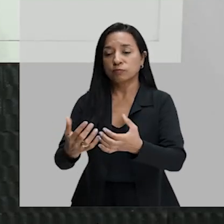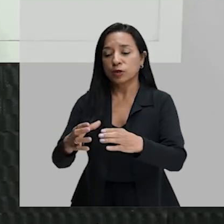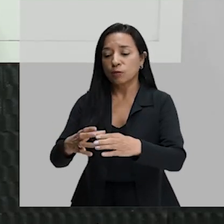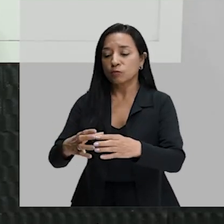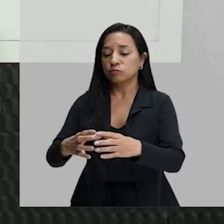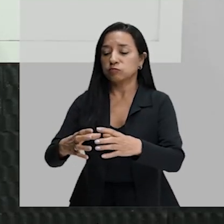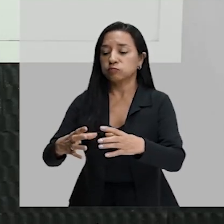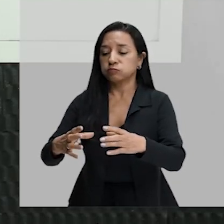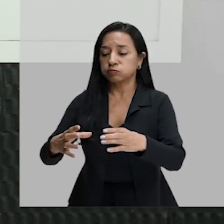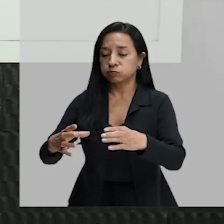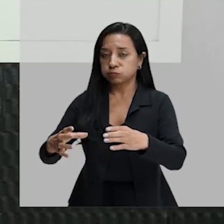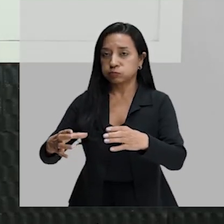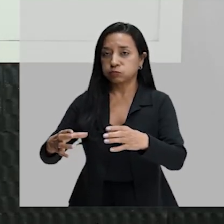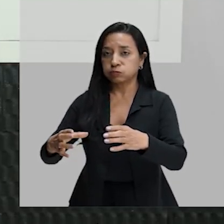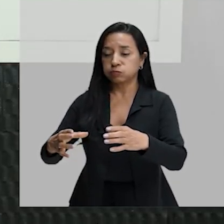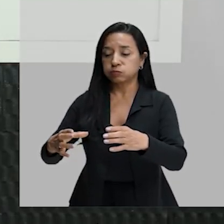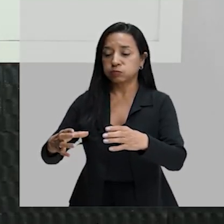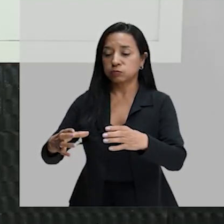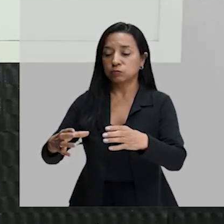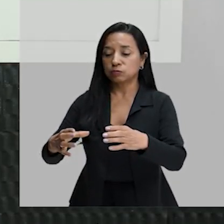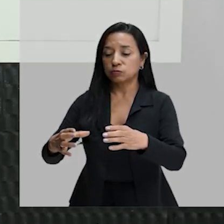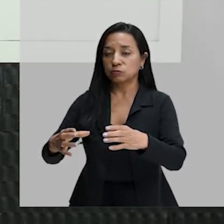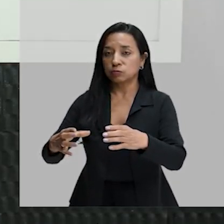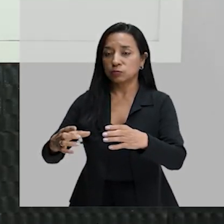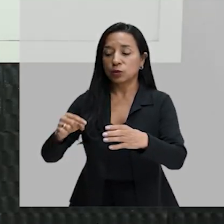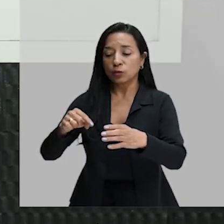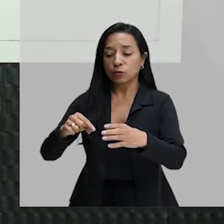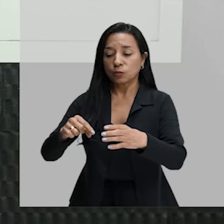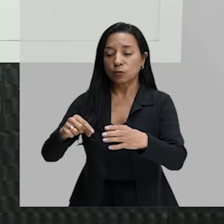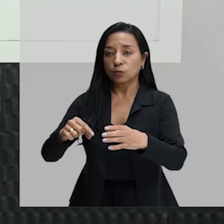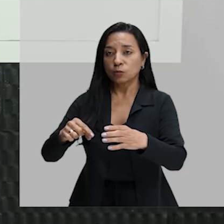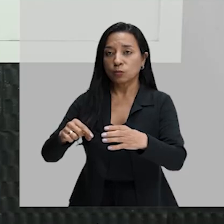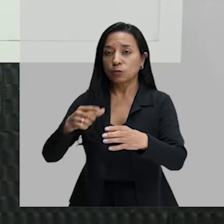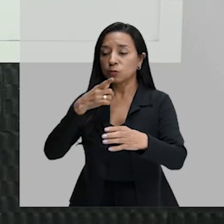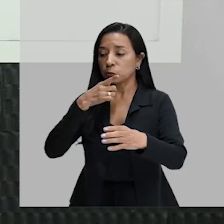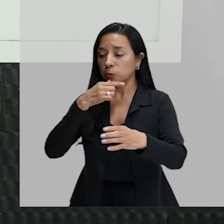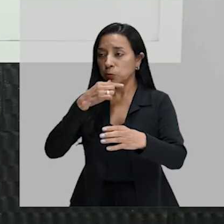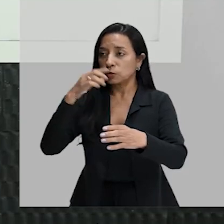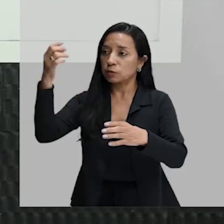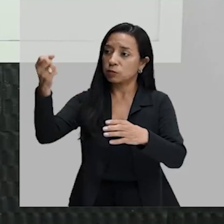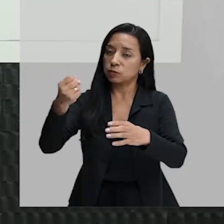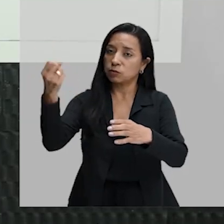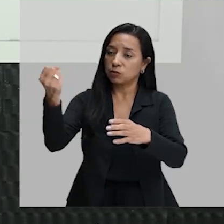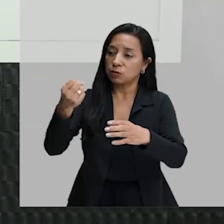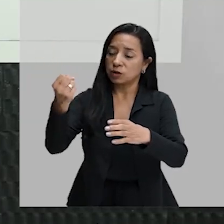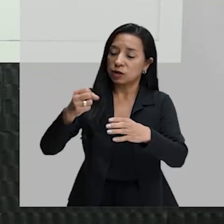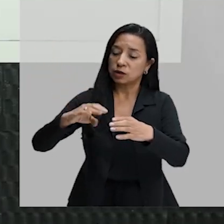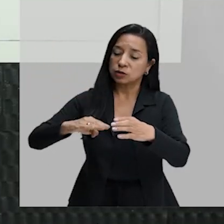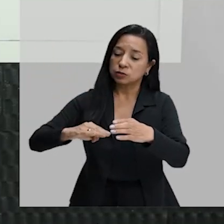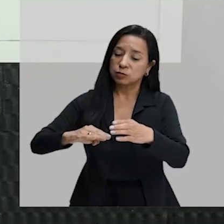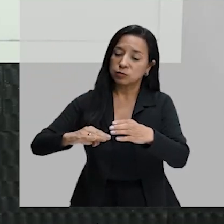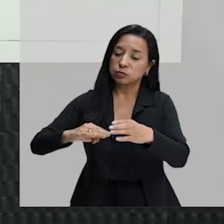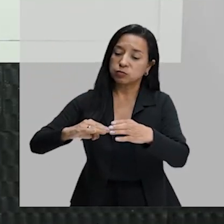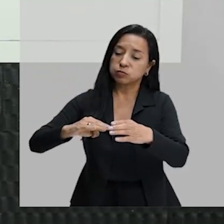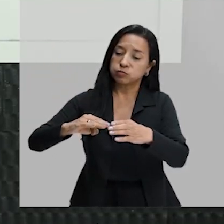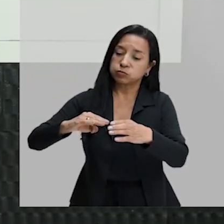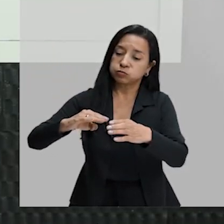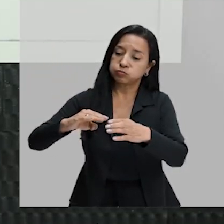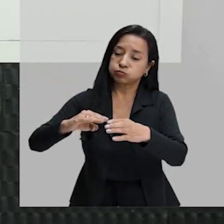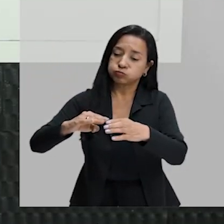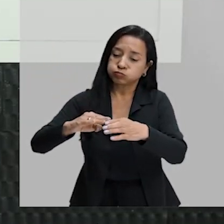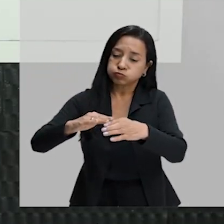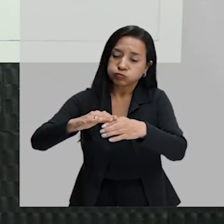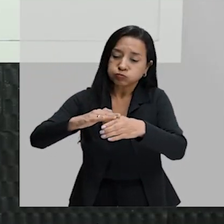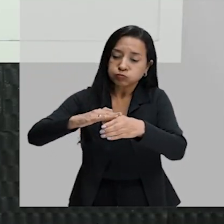também. Então quando ele dilata, o líquido dilata e fica na borda do recipiente, certinho